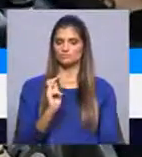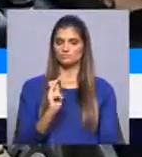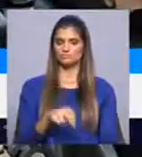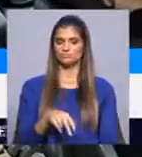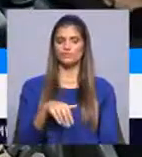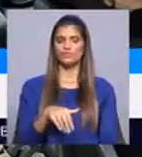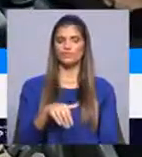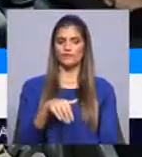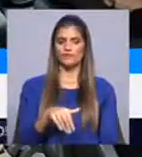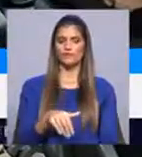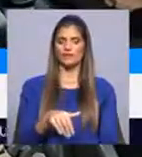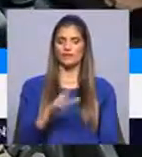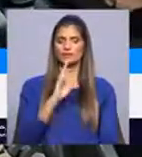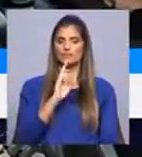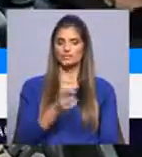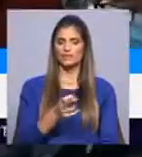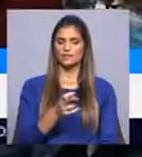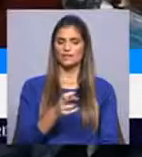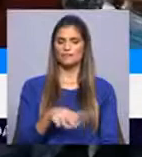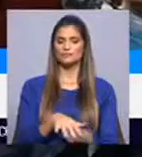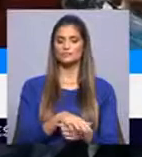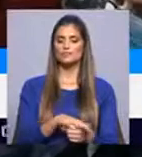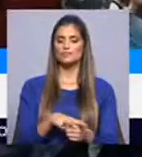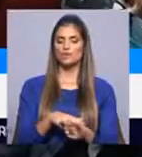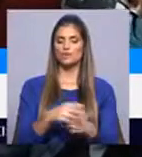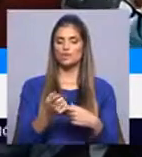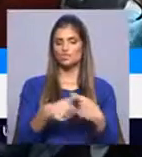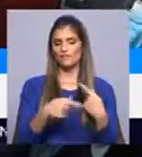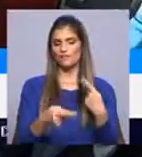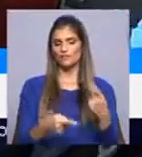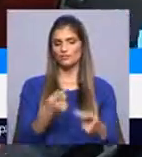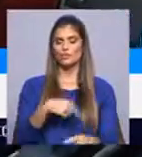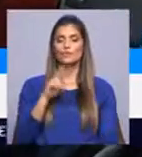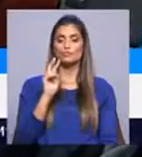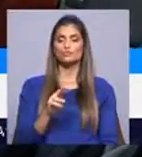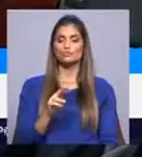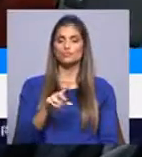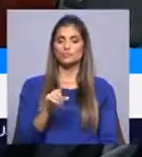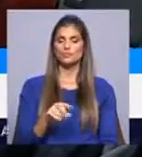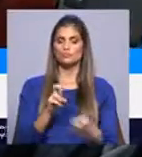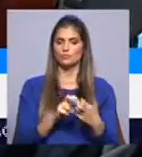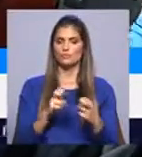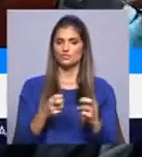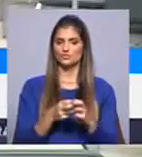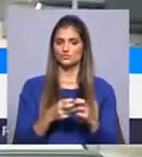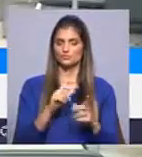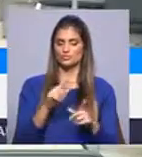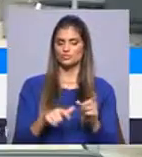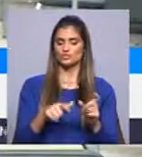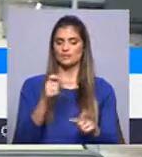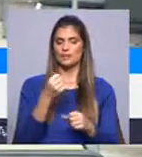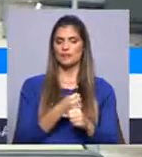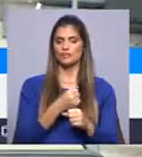vamos realizar em resposta à situação que analisámos. O que verificámos é que os problemas que os trabalhadores e o